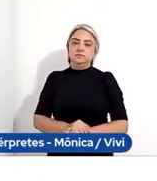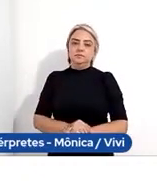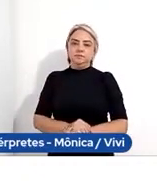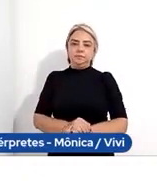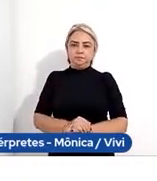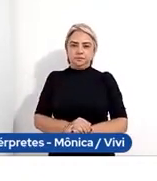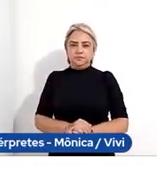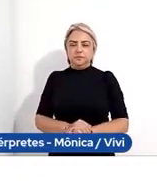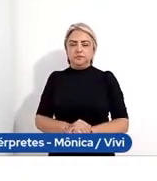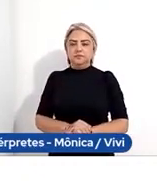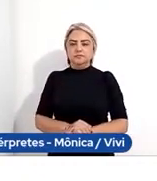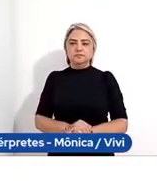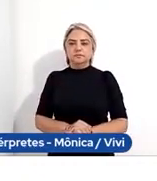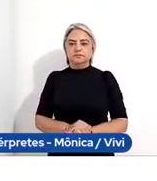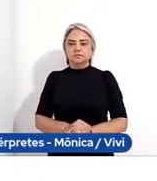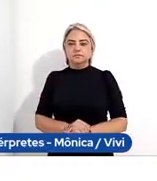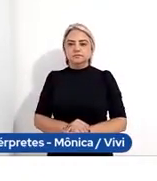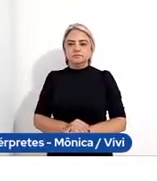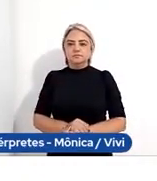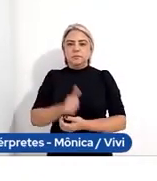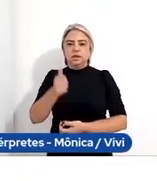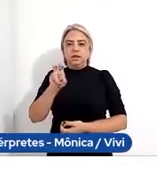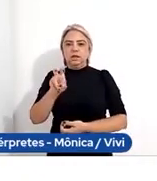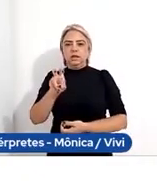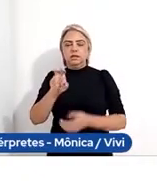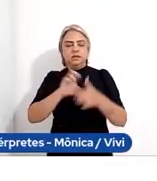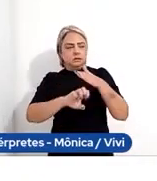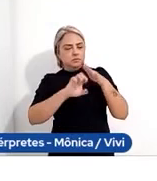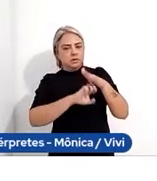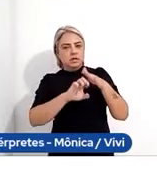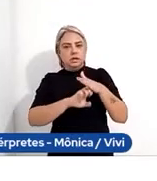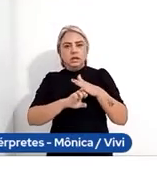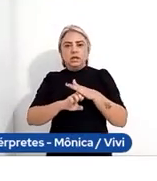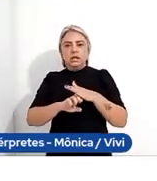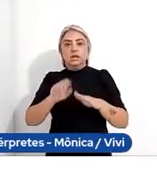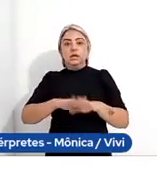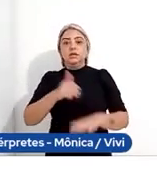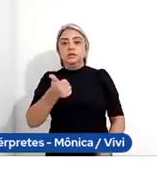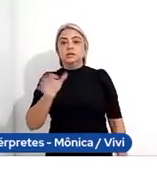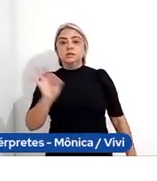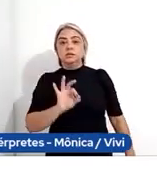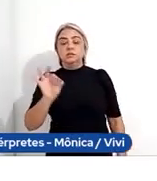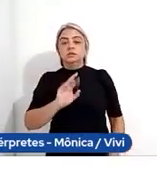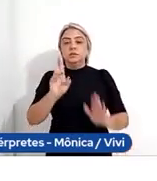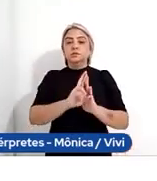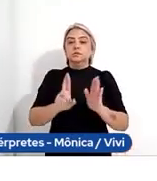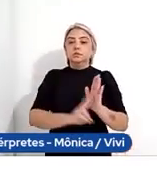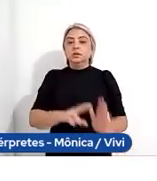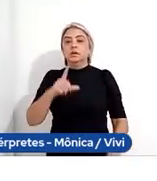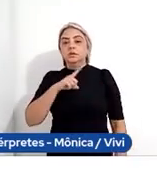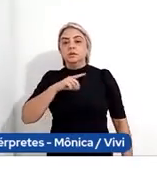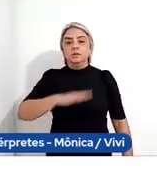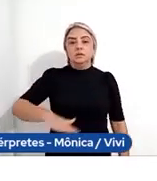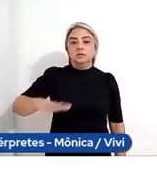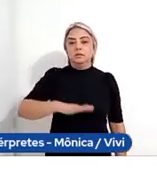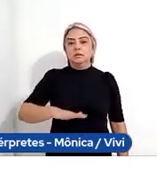1, 2, 3, 4, 5, 6, são 15, se eu não me engano, empresas aqui, e bate 61% das patentes existentes no campo. Isso